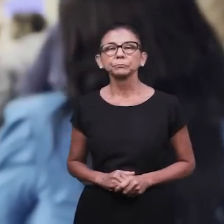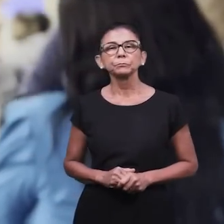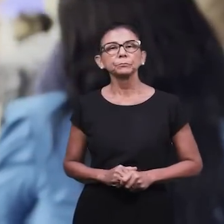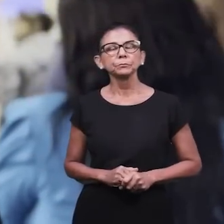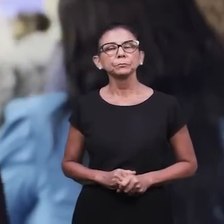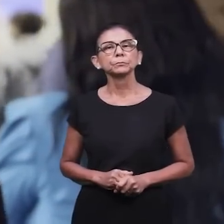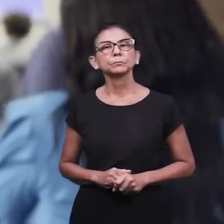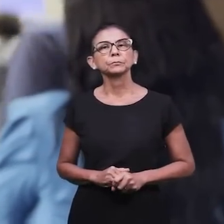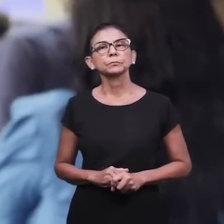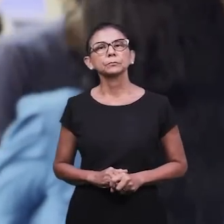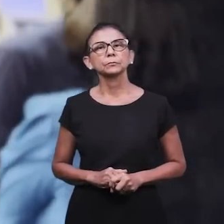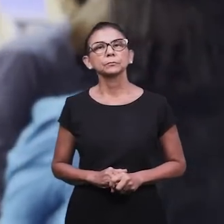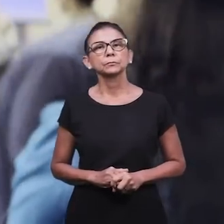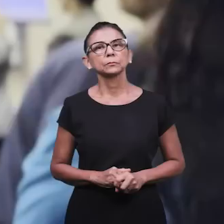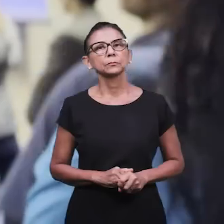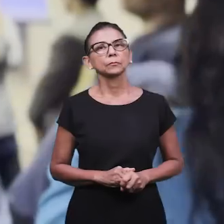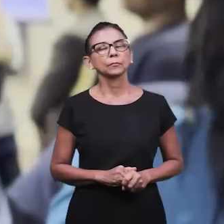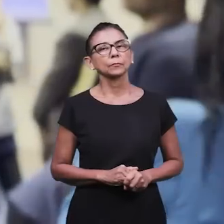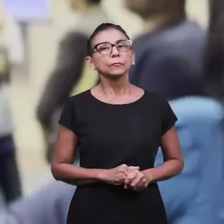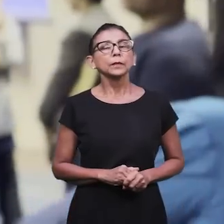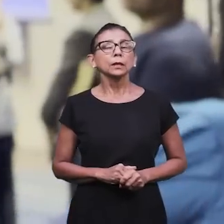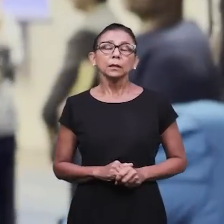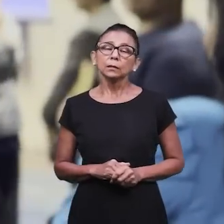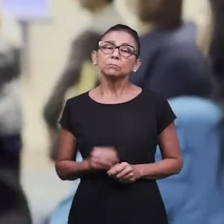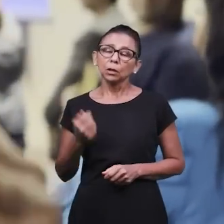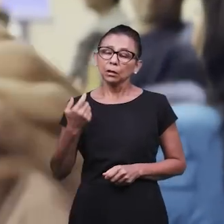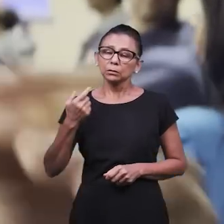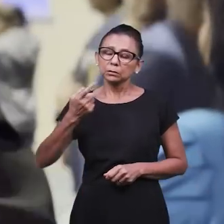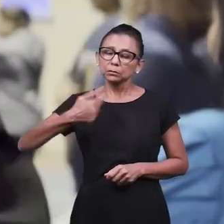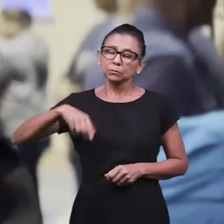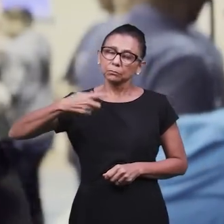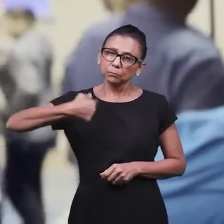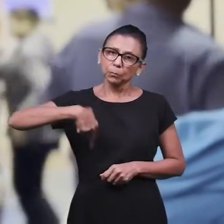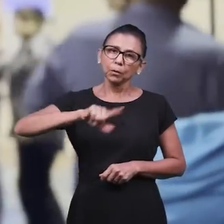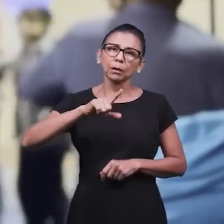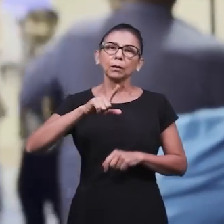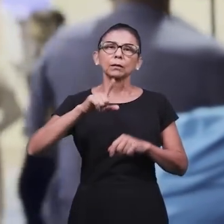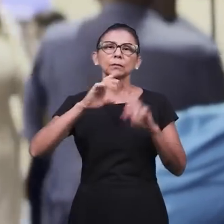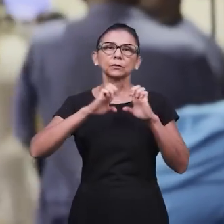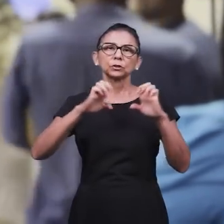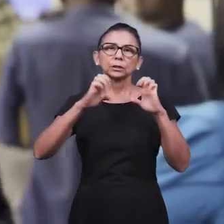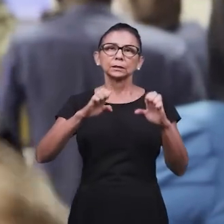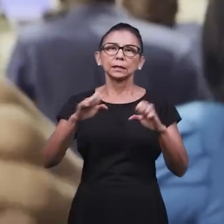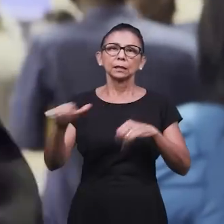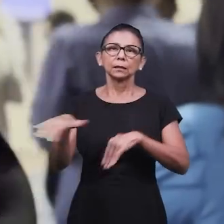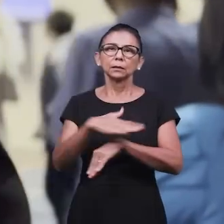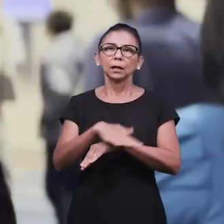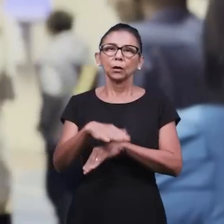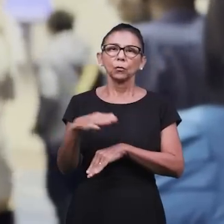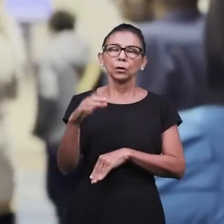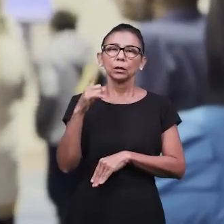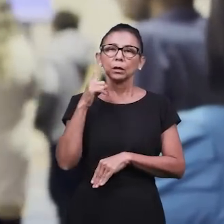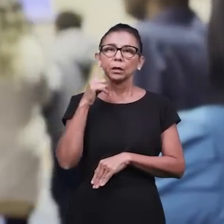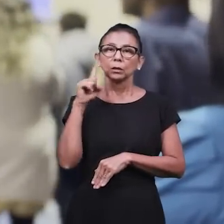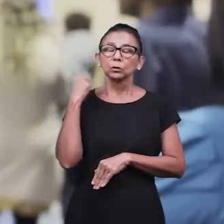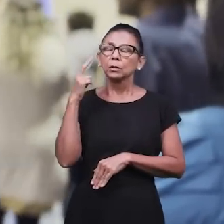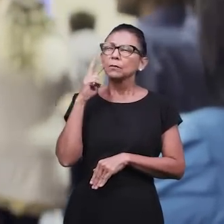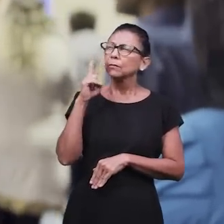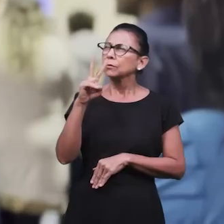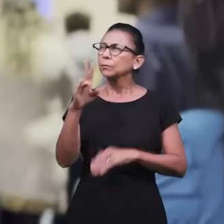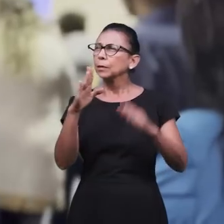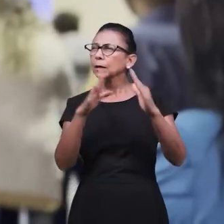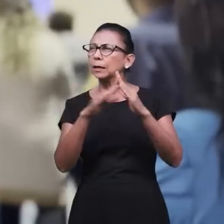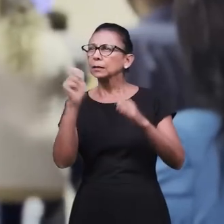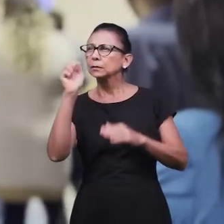e passamos por uma rua e estava lá, essa casa azul, a fachada azul, um casal de por volta de 20,